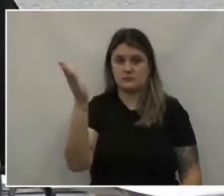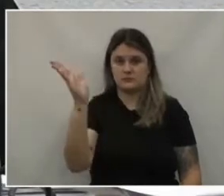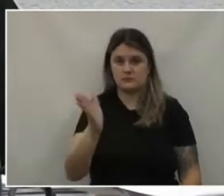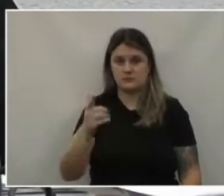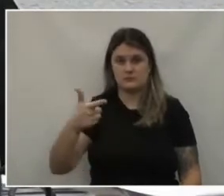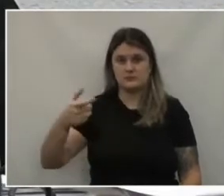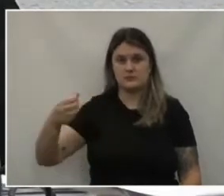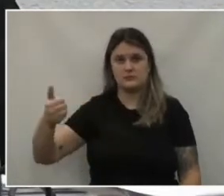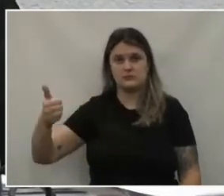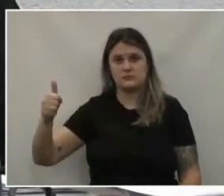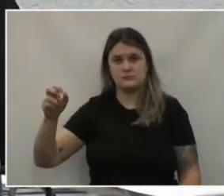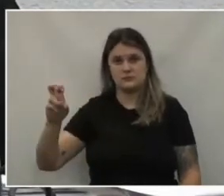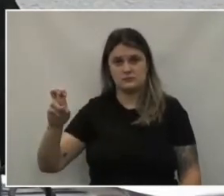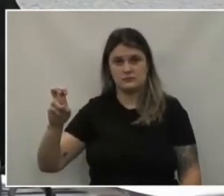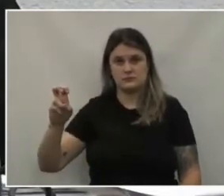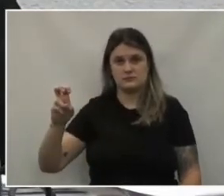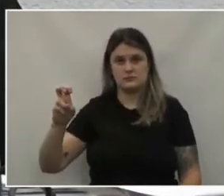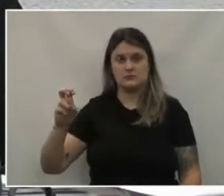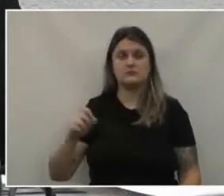19/2015.